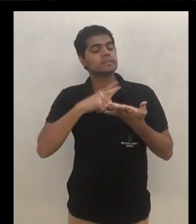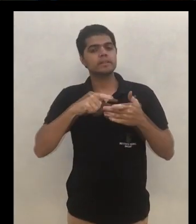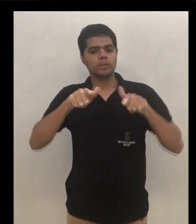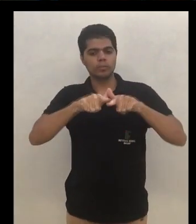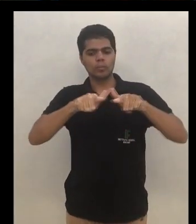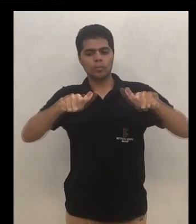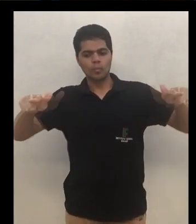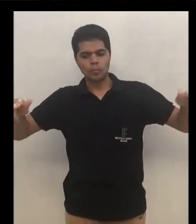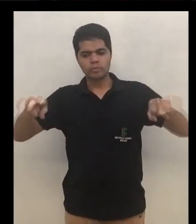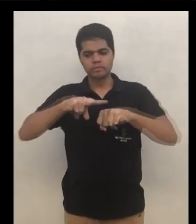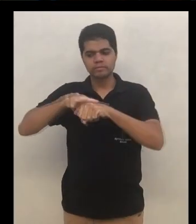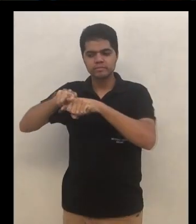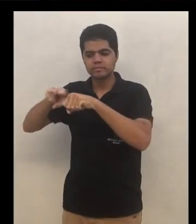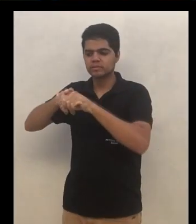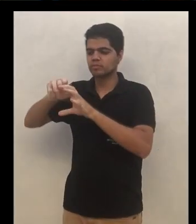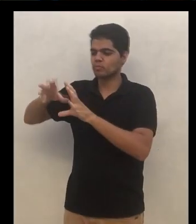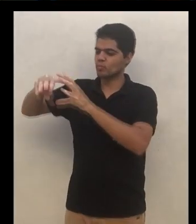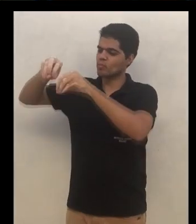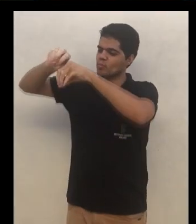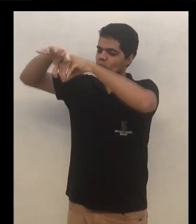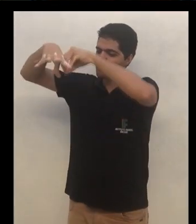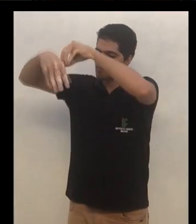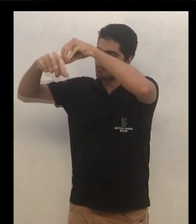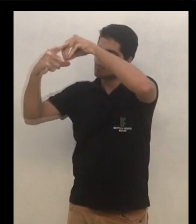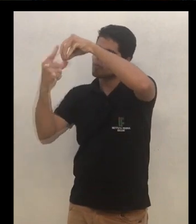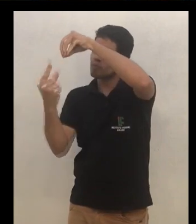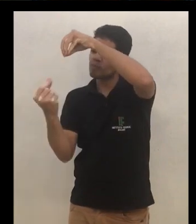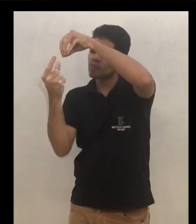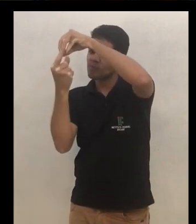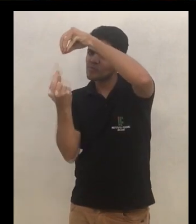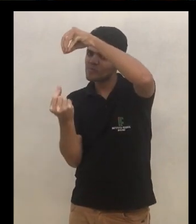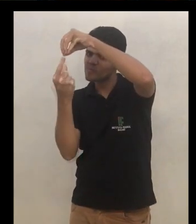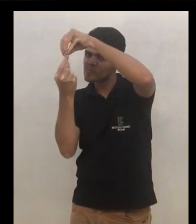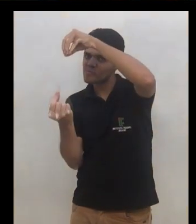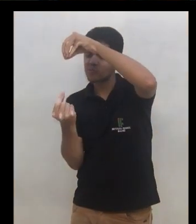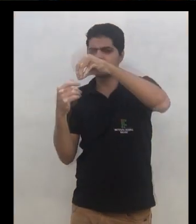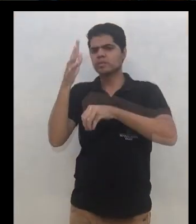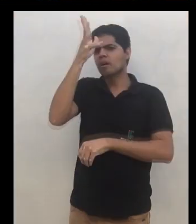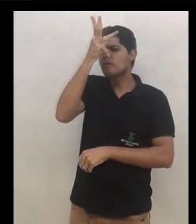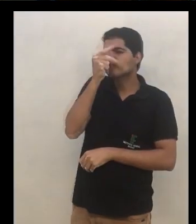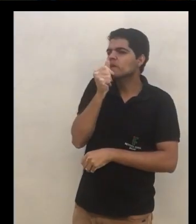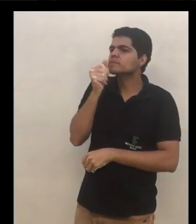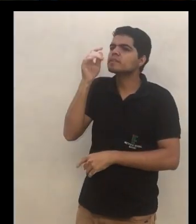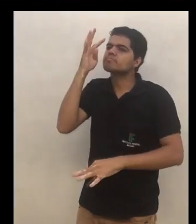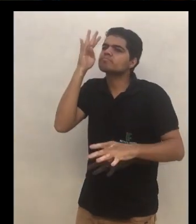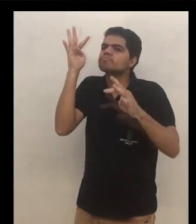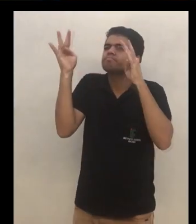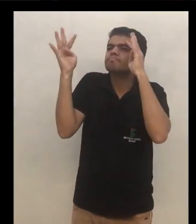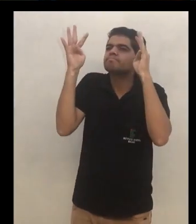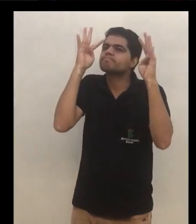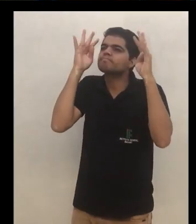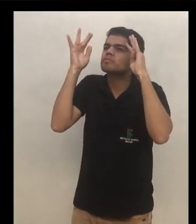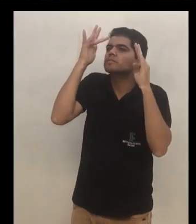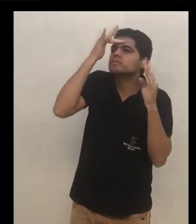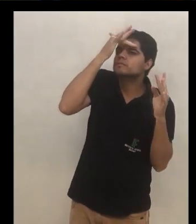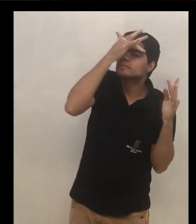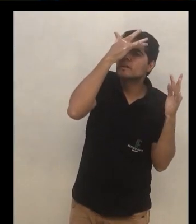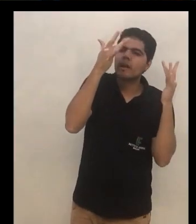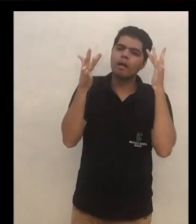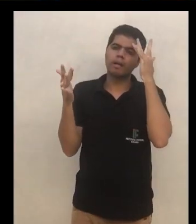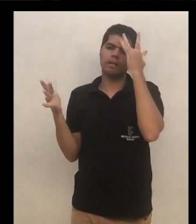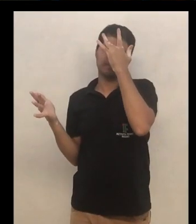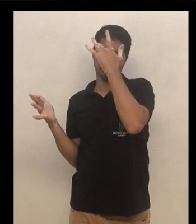um maço, né, de verde, que o animal vai bicar e vai esquecer as outras, ou seja, como se fossem uns brinquedinhos, também ela está aproveitando para comer